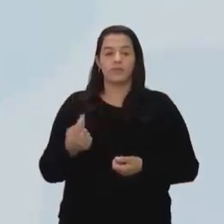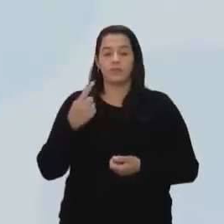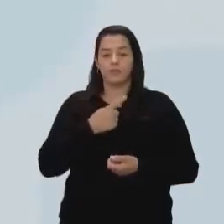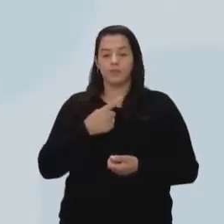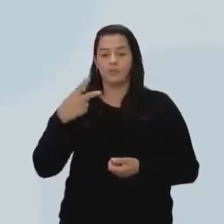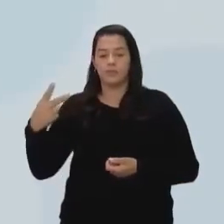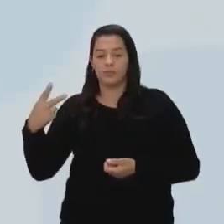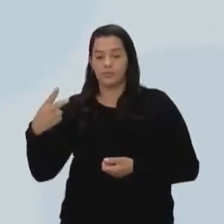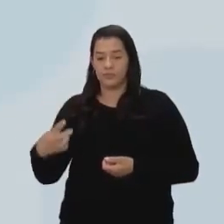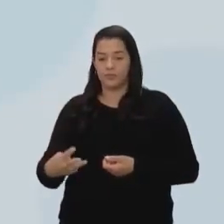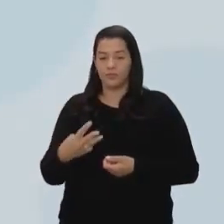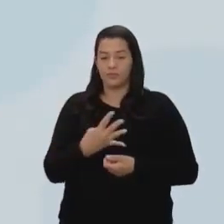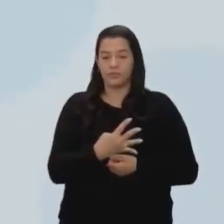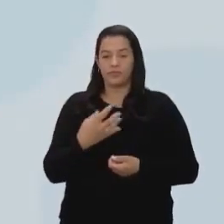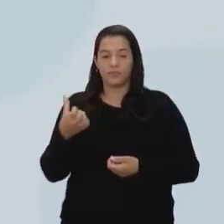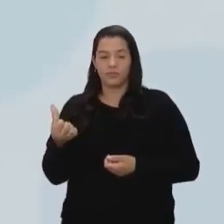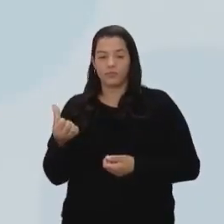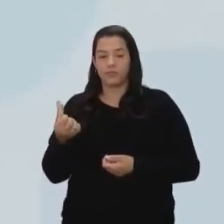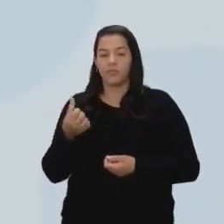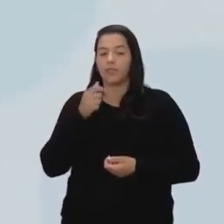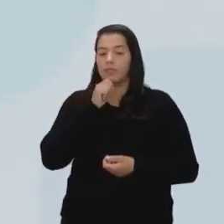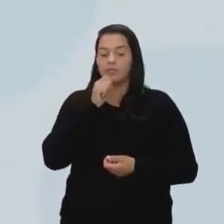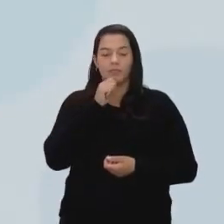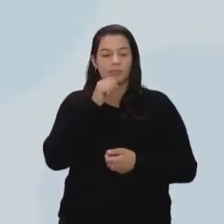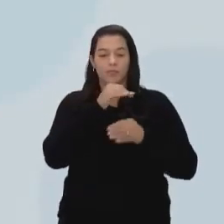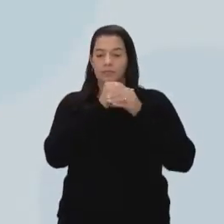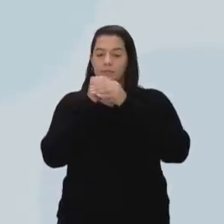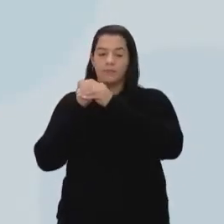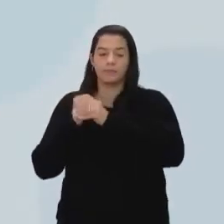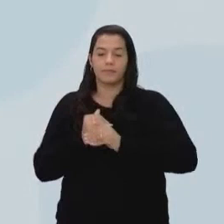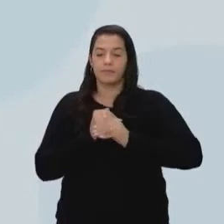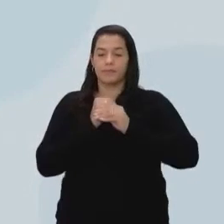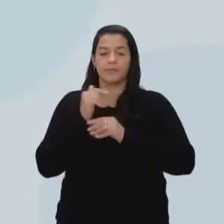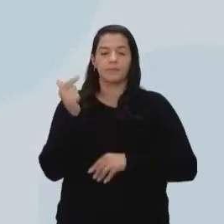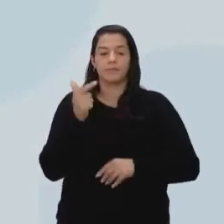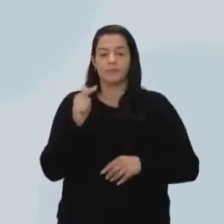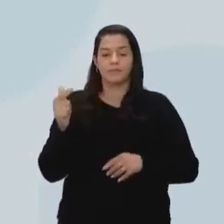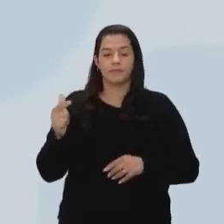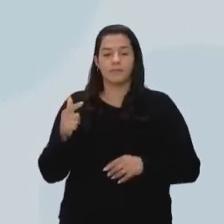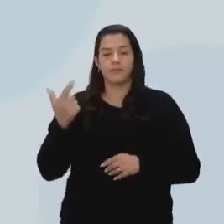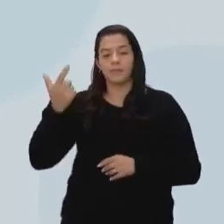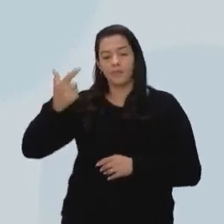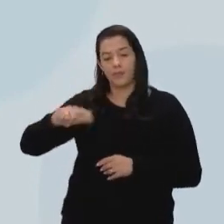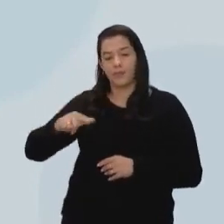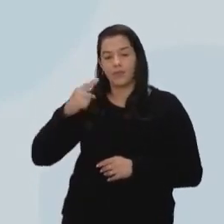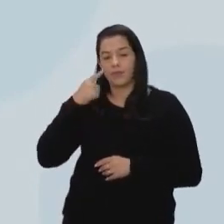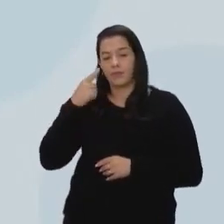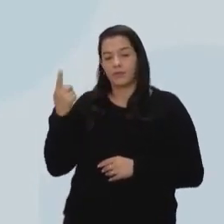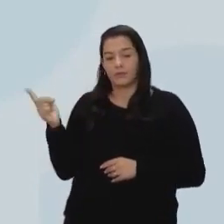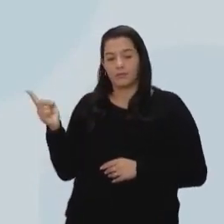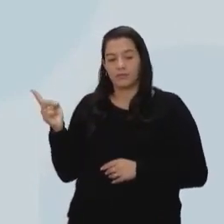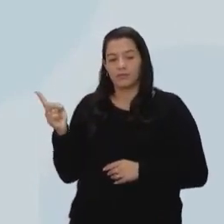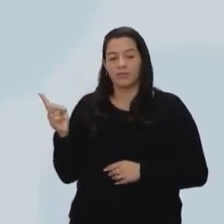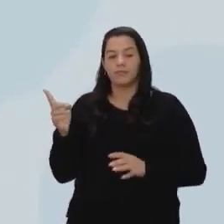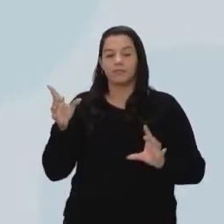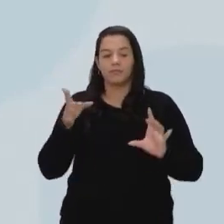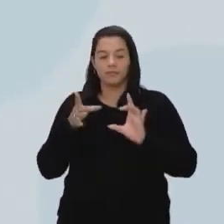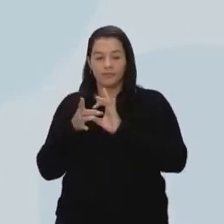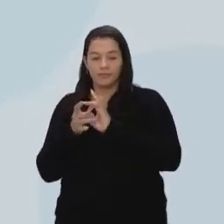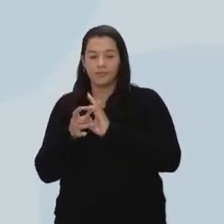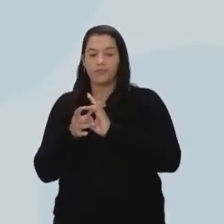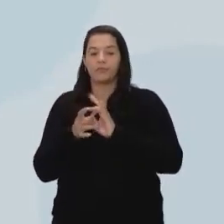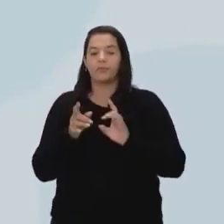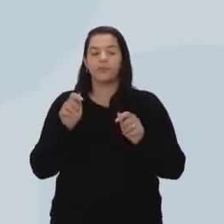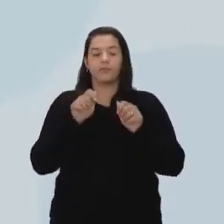3, 4, 5, 6. Ainda não está estável. Ele vem aqui, e forma mais um par de elétrons. Então